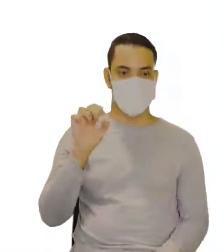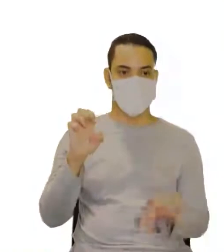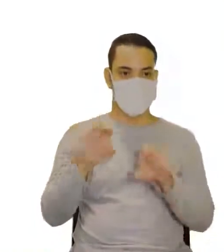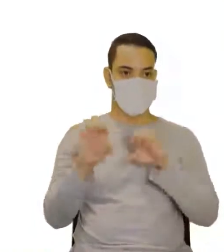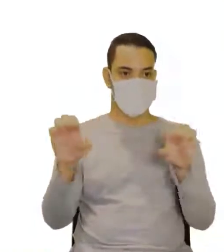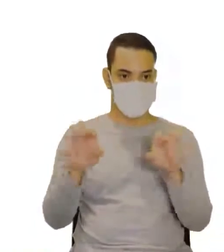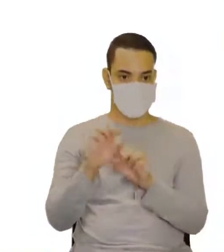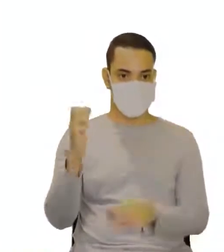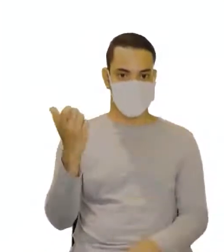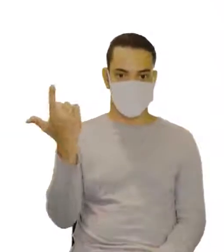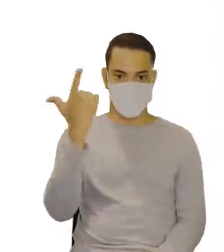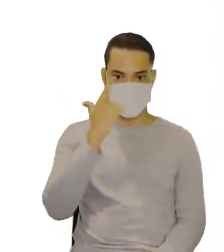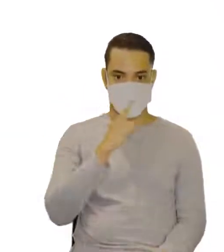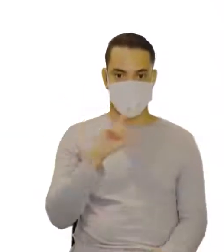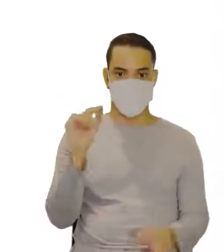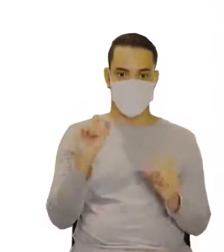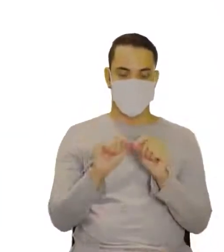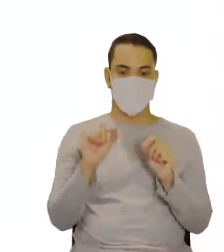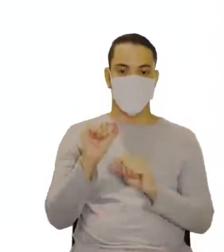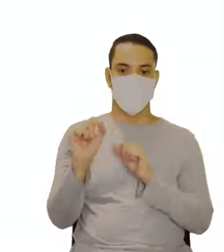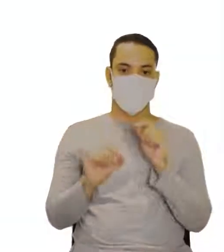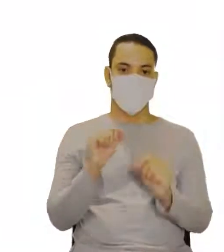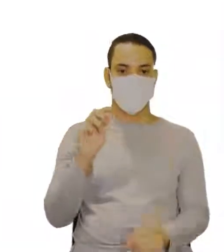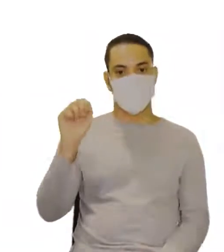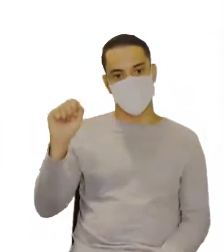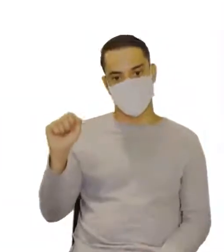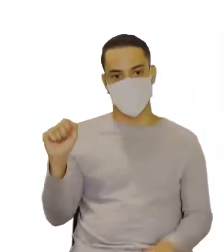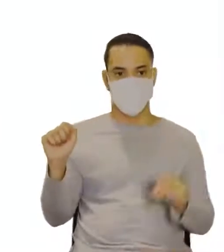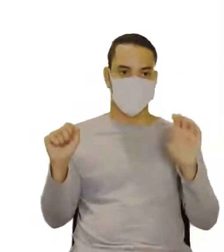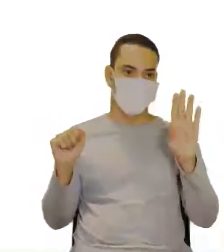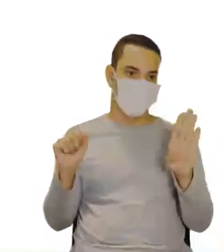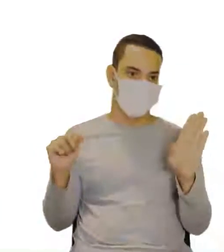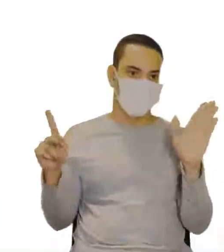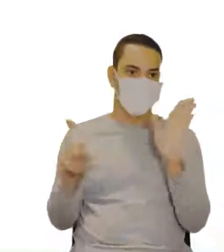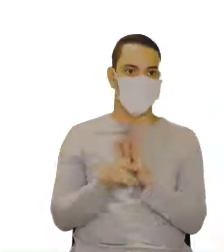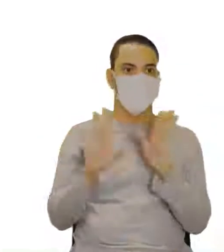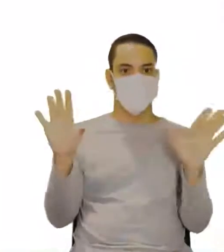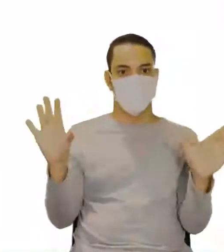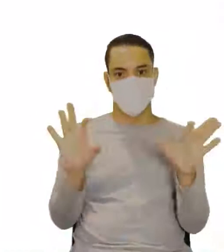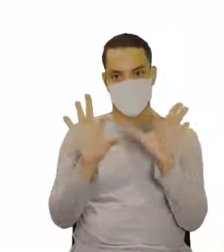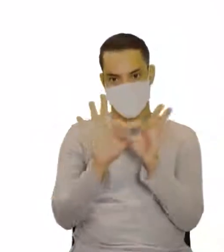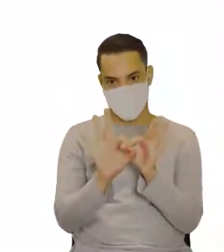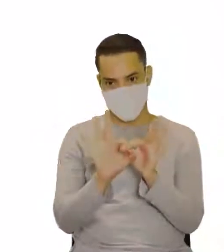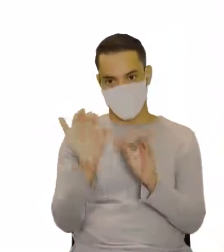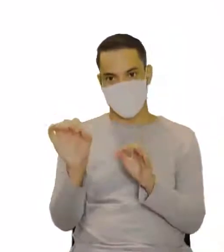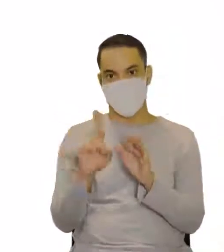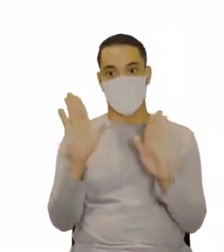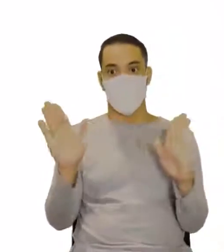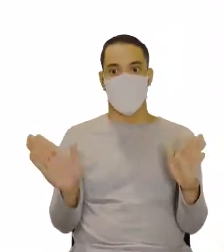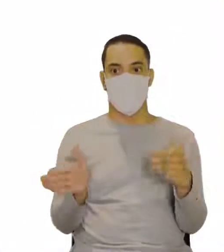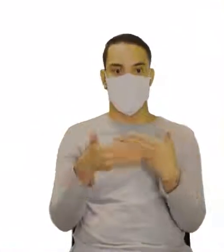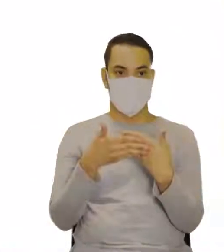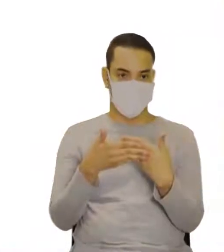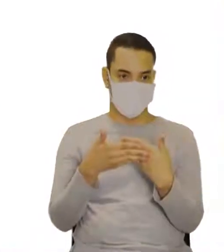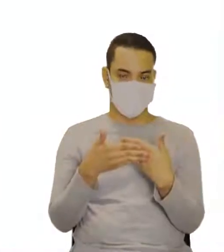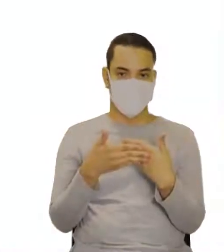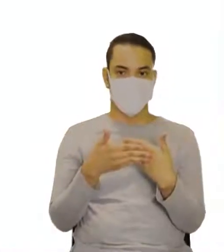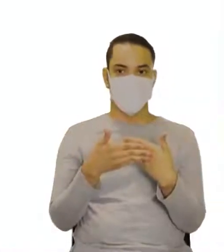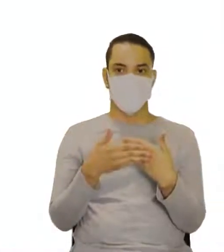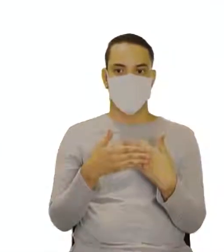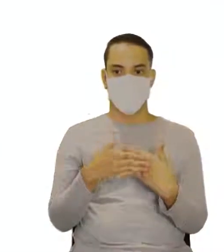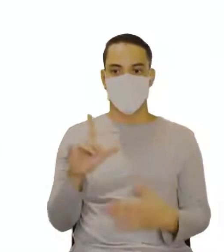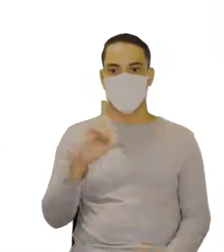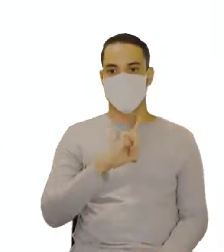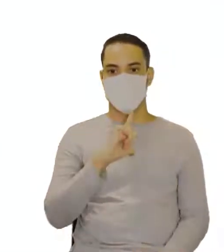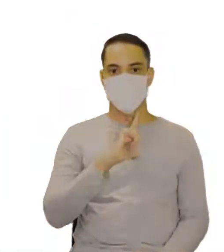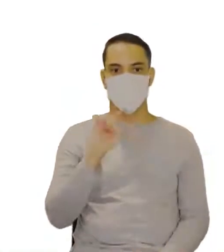e considerando o caso em que os pontos A e B sejam coincidentes, ou seja, um circuito fechado, aqui,